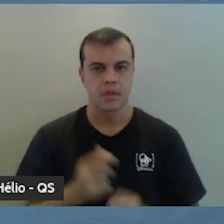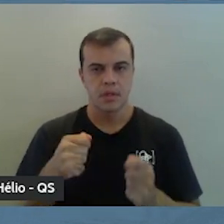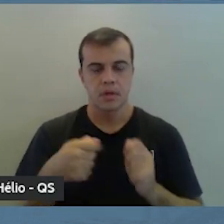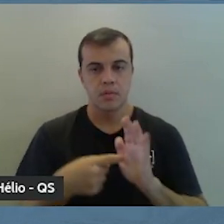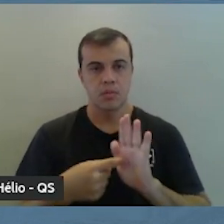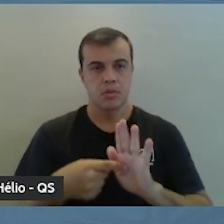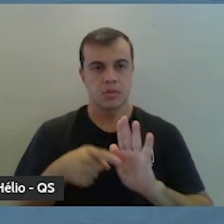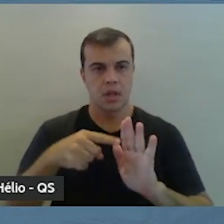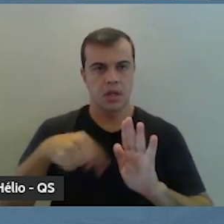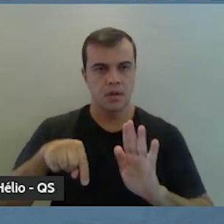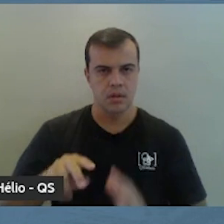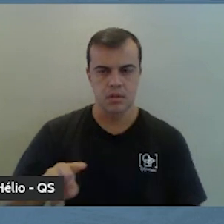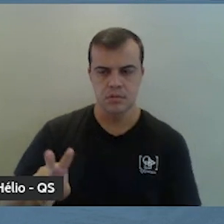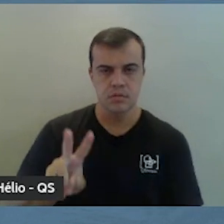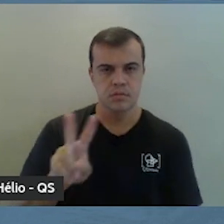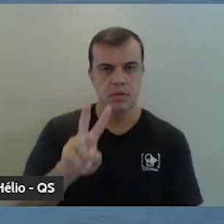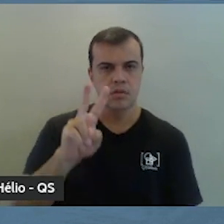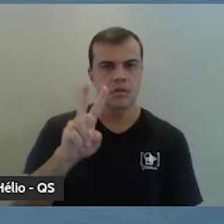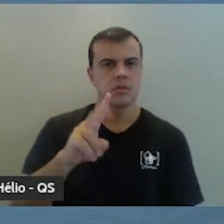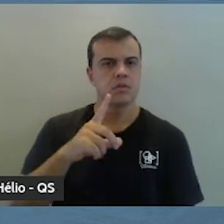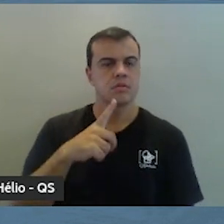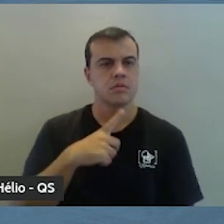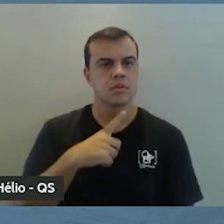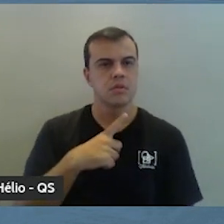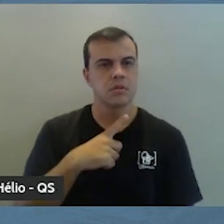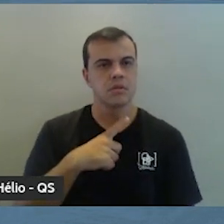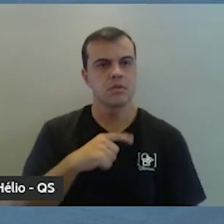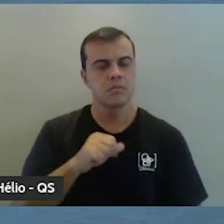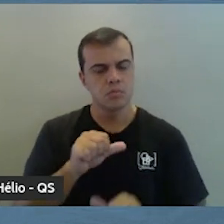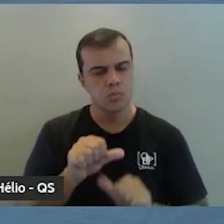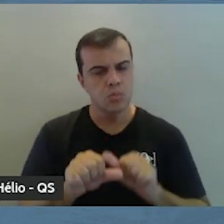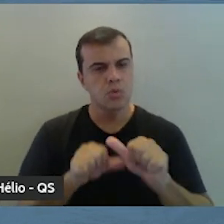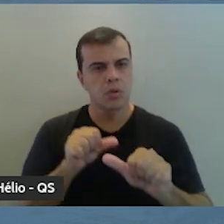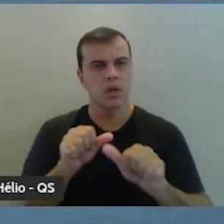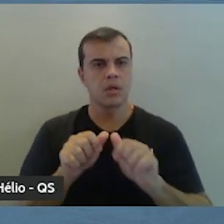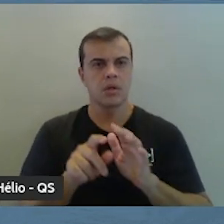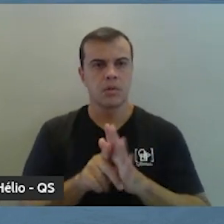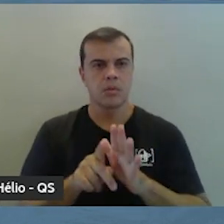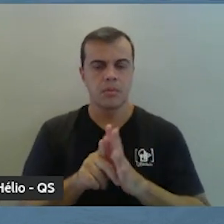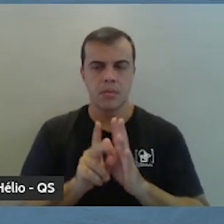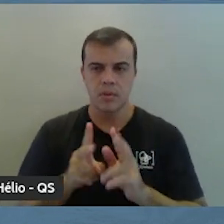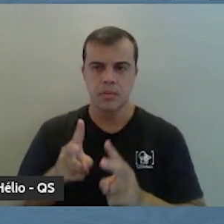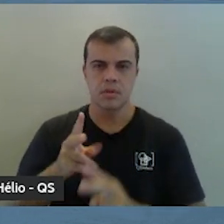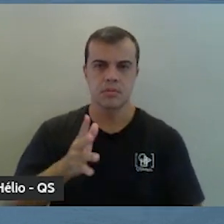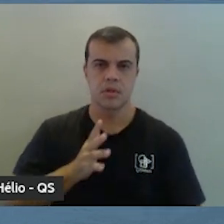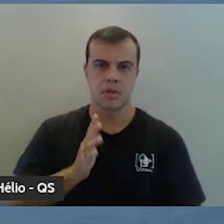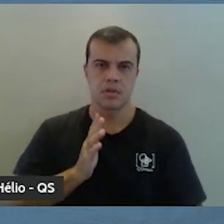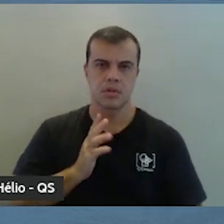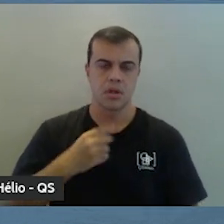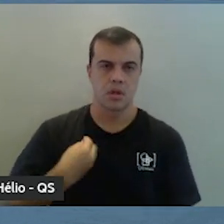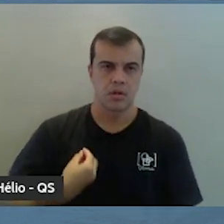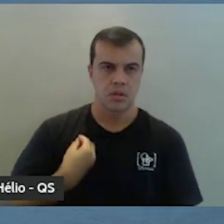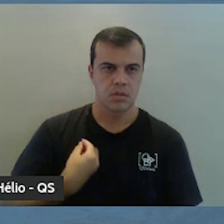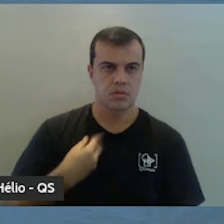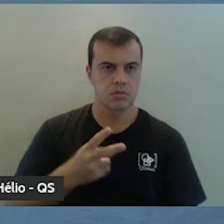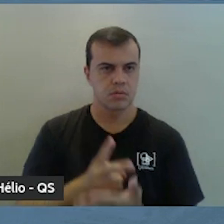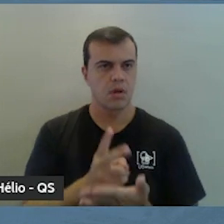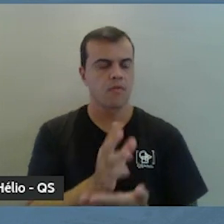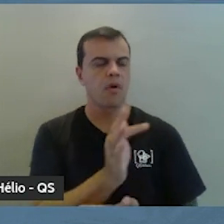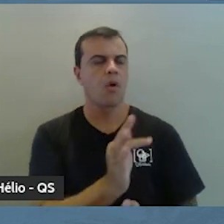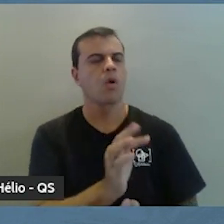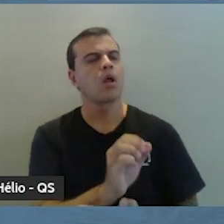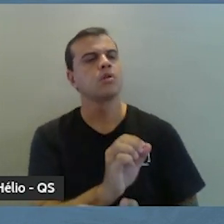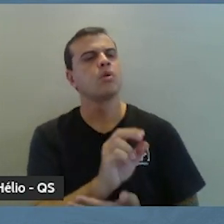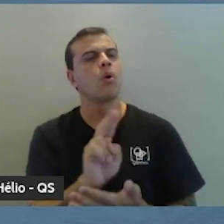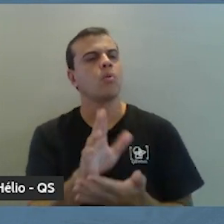trazer esses valores, e esses valores é que vão ser rompidos pela mesma elite que frequentou essa academia, ou que, de